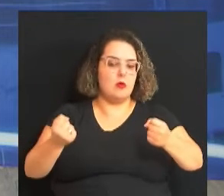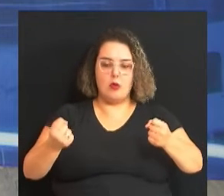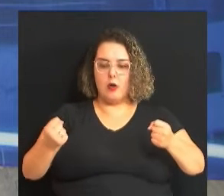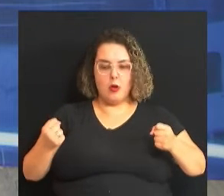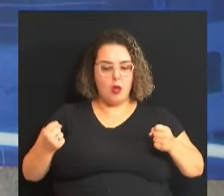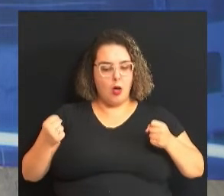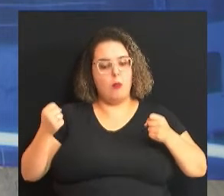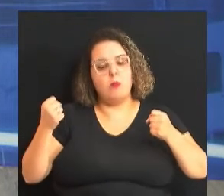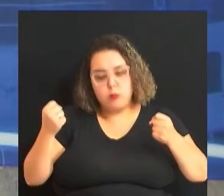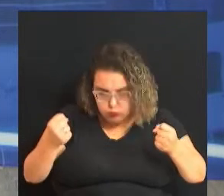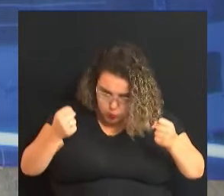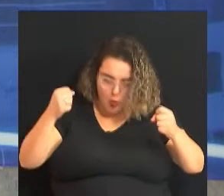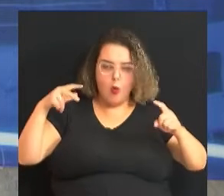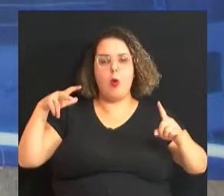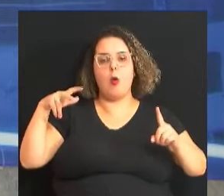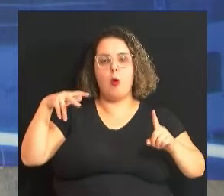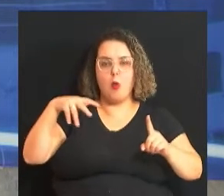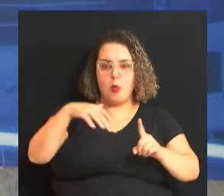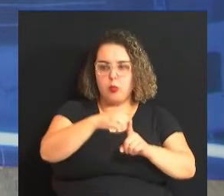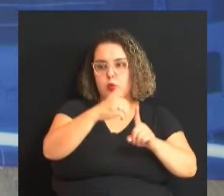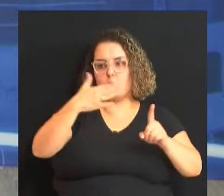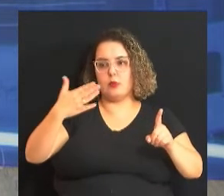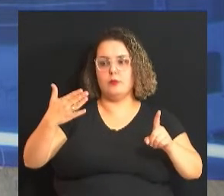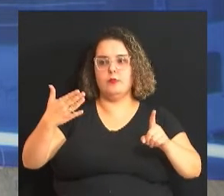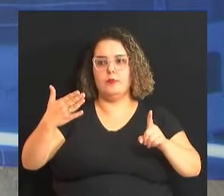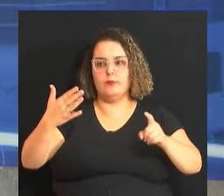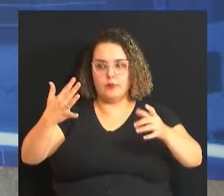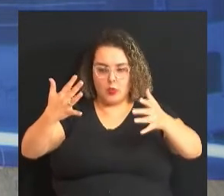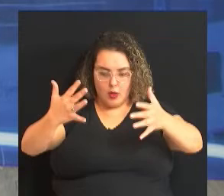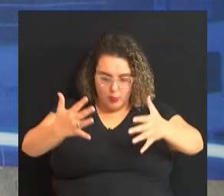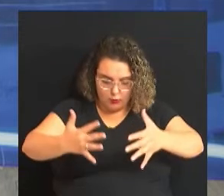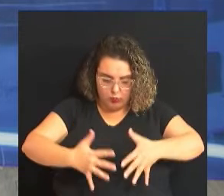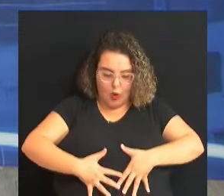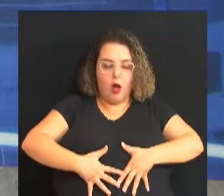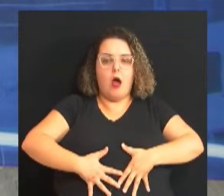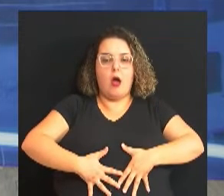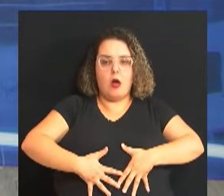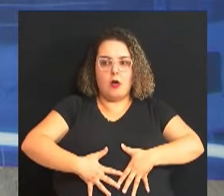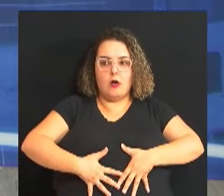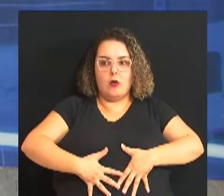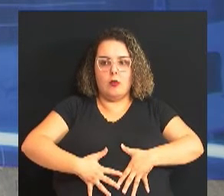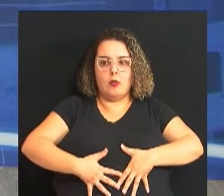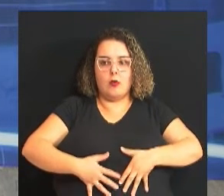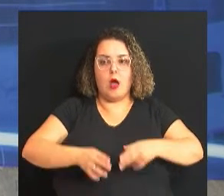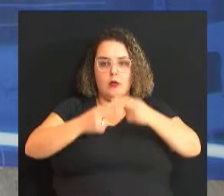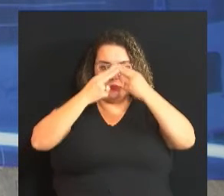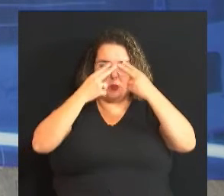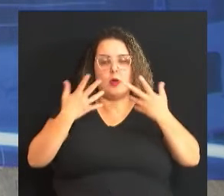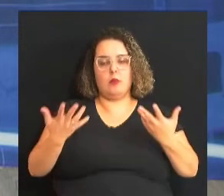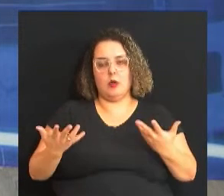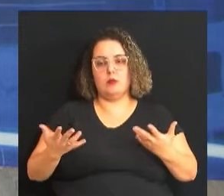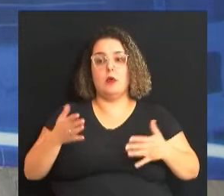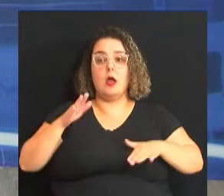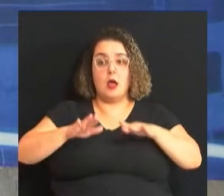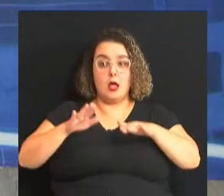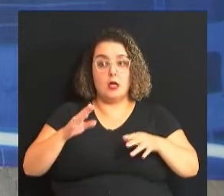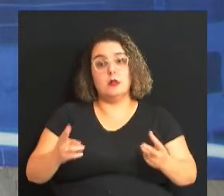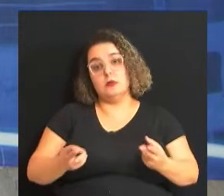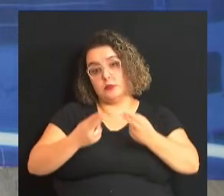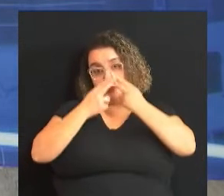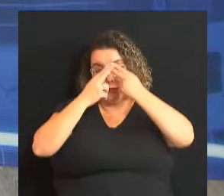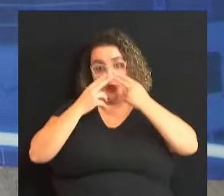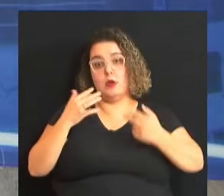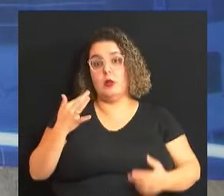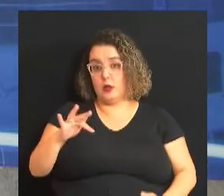exemplo, a direção do automóvel bateu no seu abdômen e provocou um trauma. Às vezes esse trauma lesa o